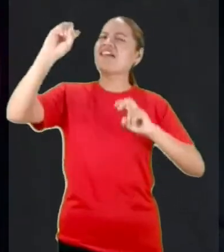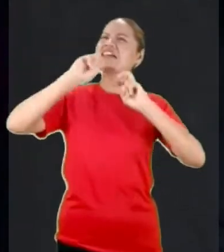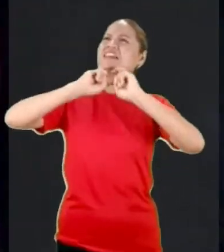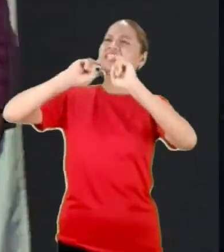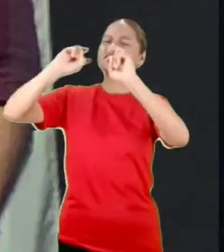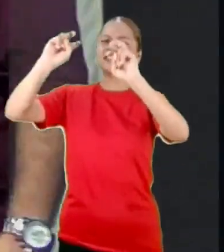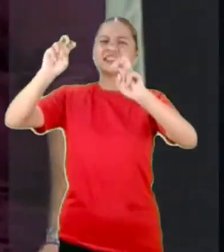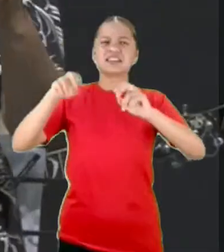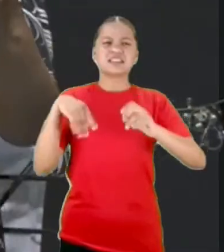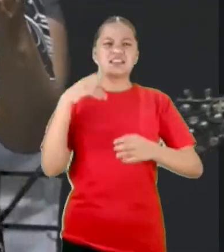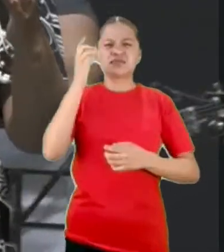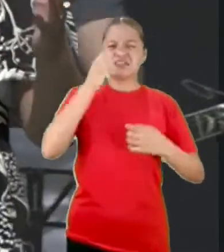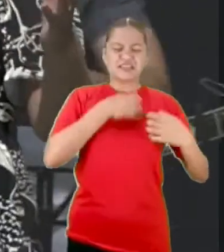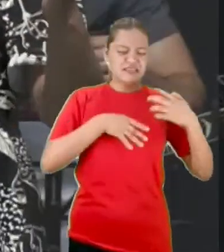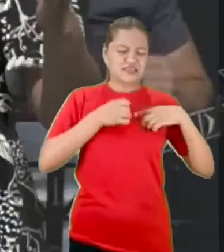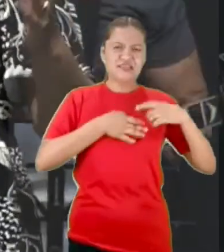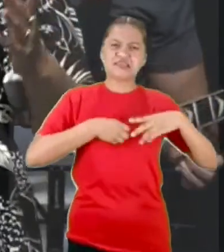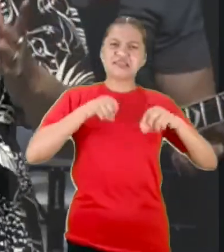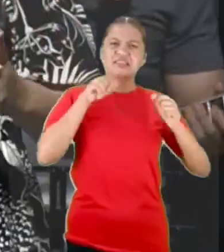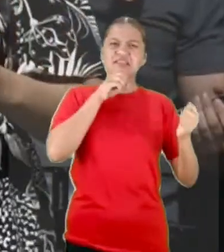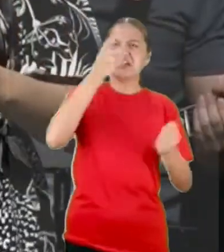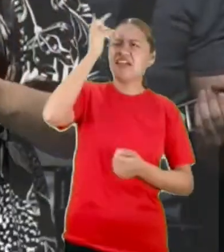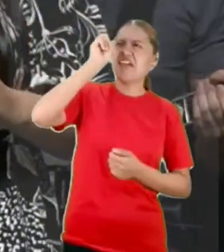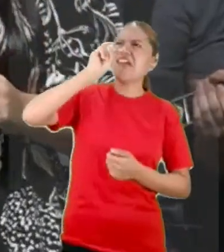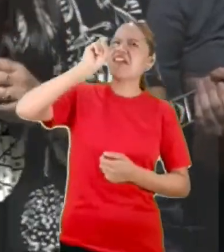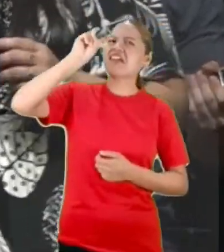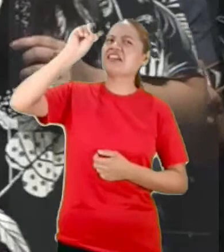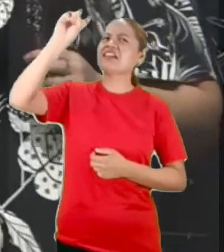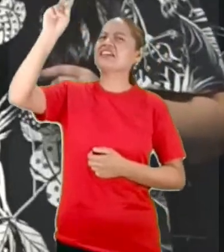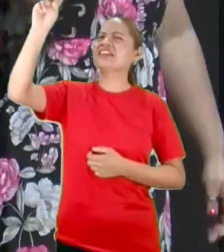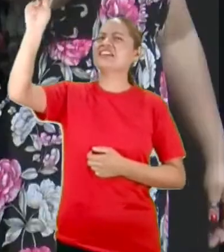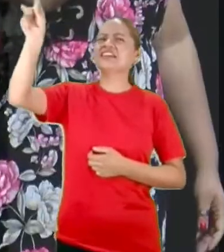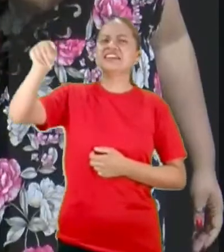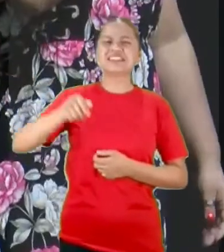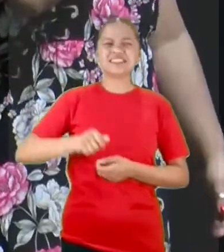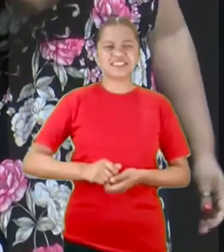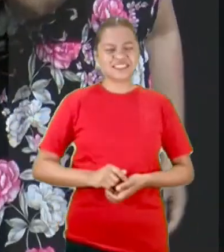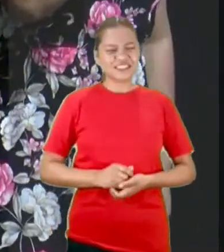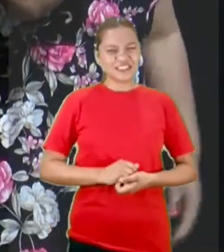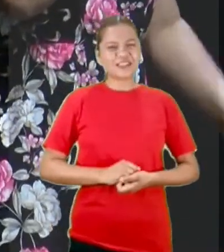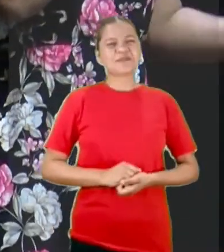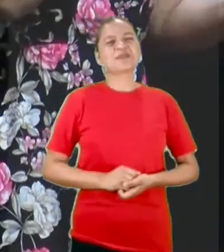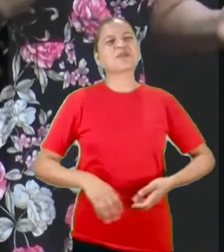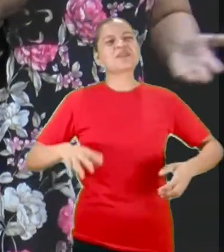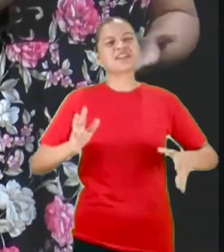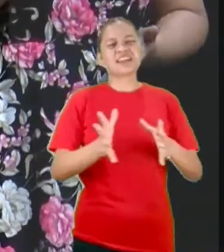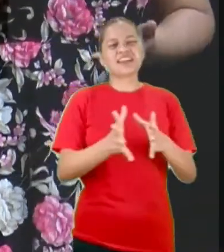voz, tremer com sua voz. Vamos juntos.